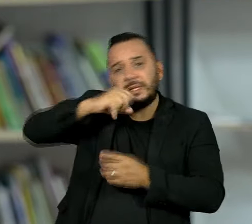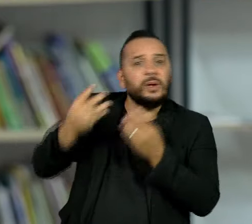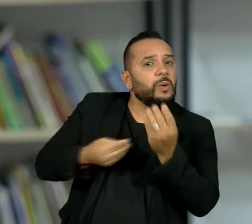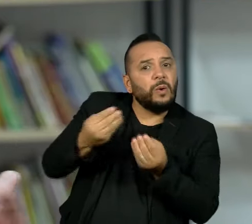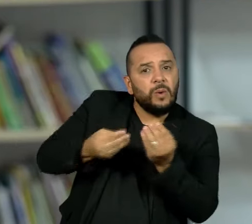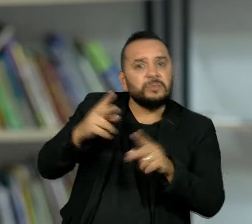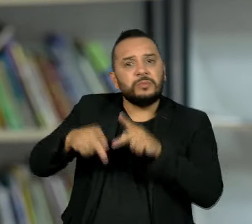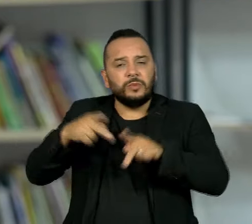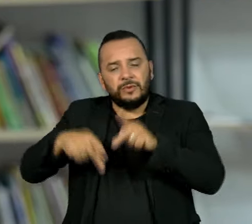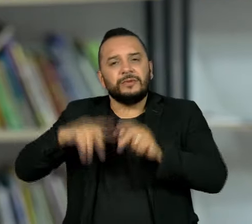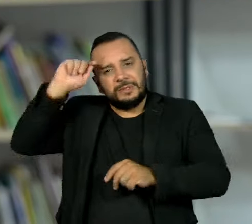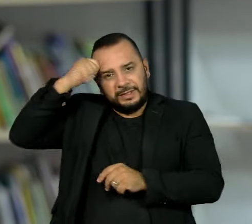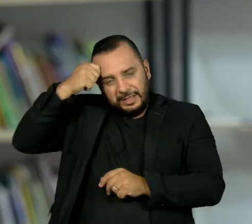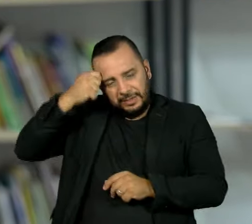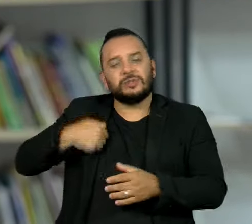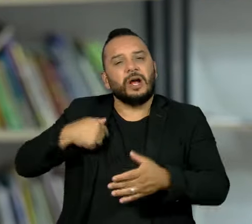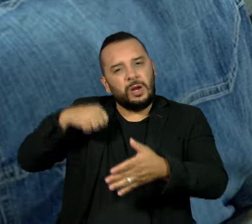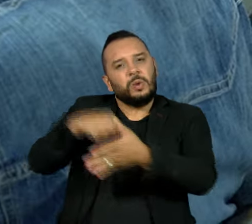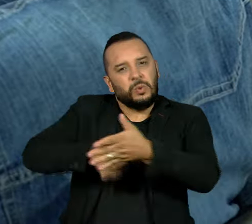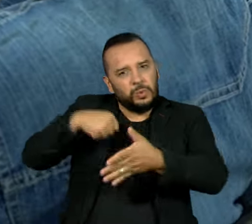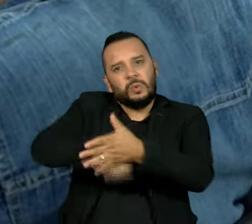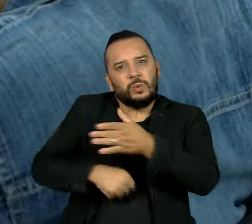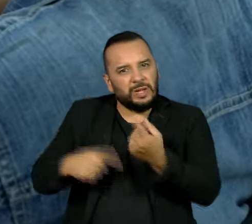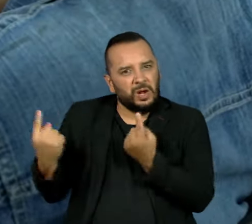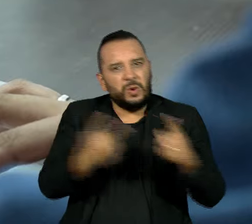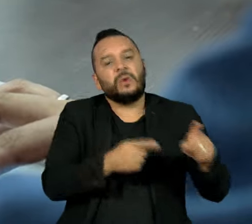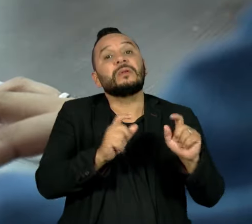para viabilizar a luta contra o racismo.